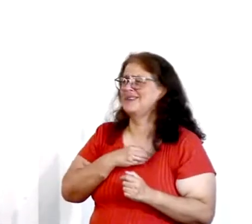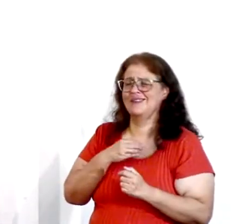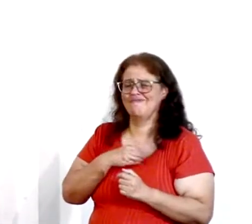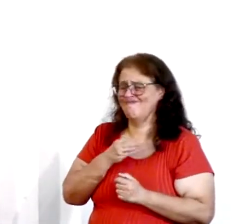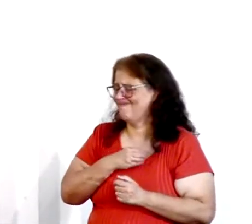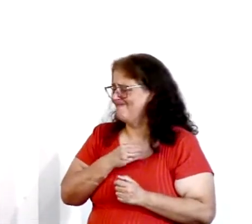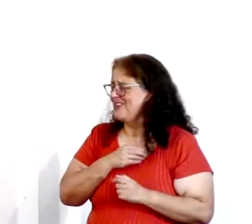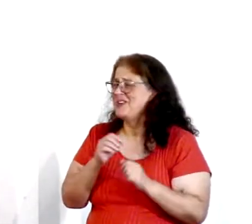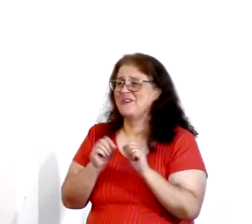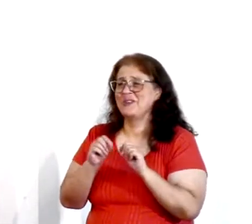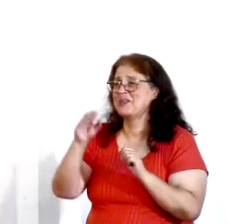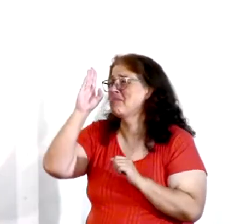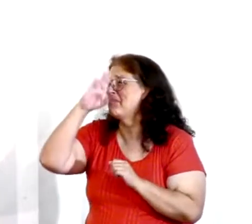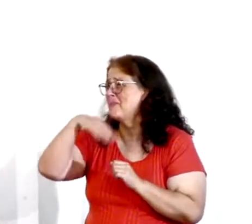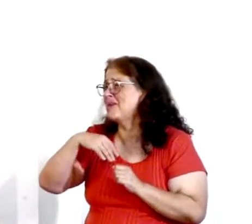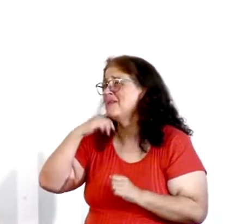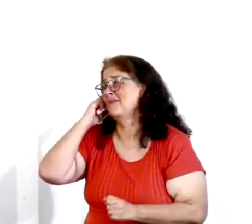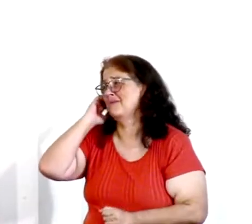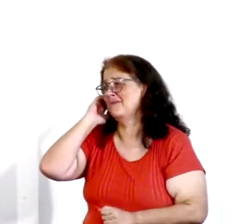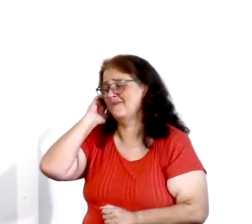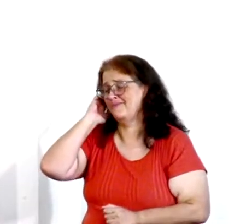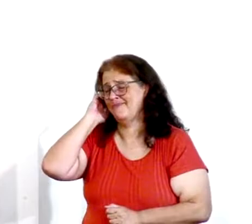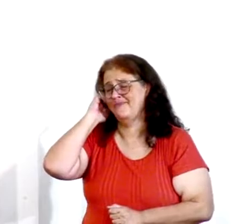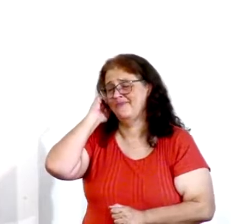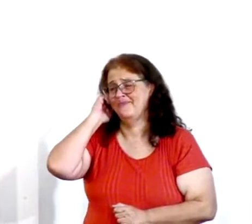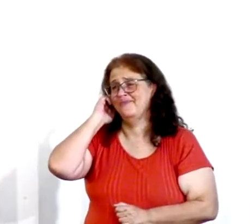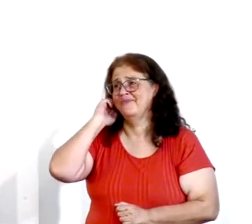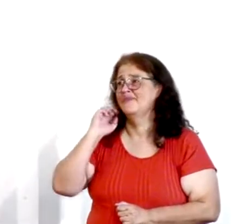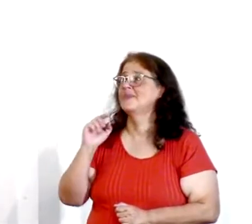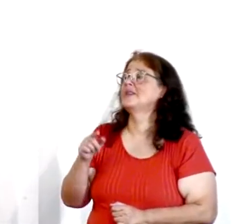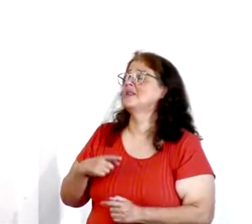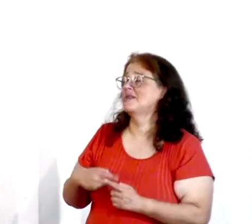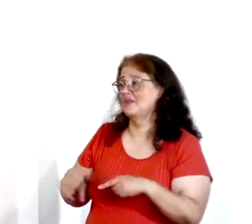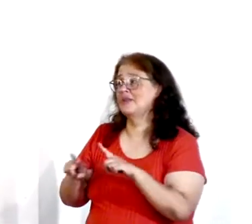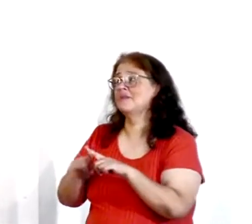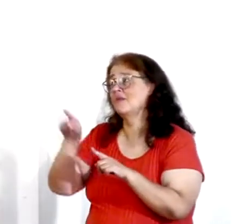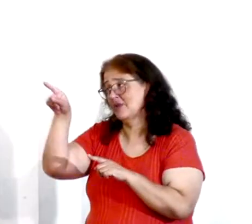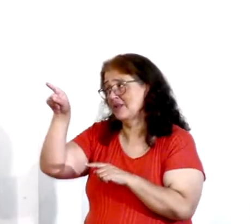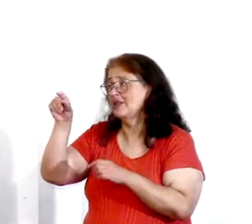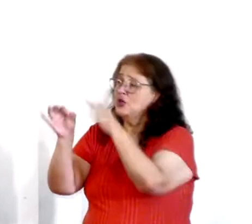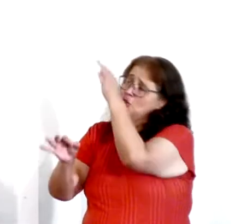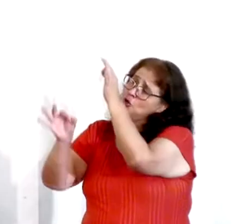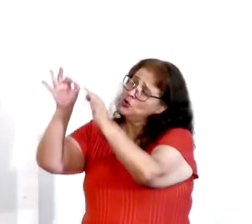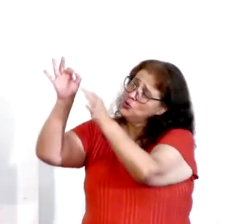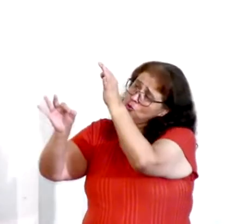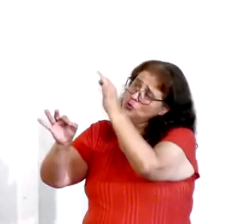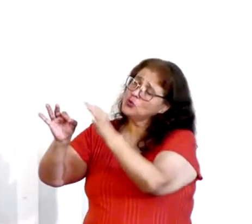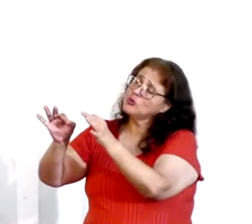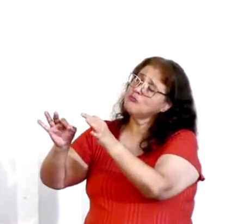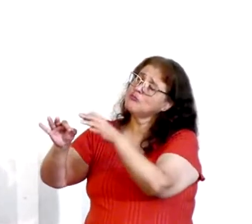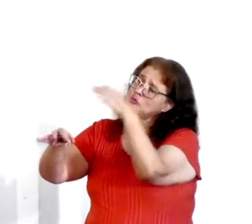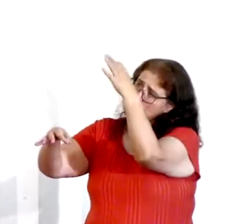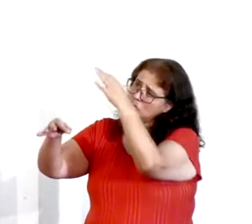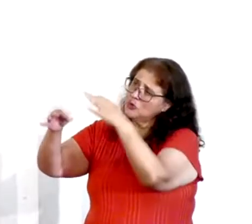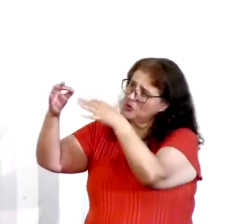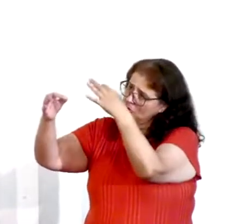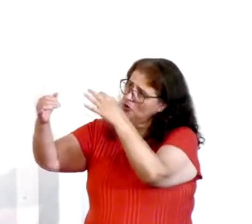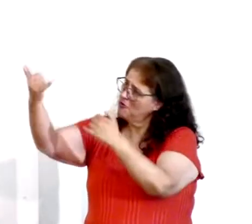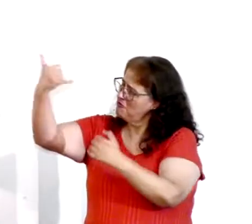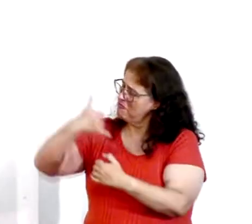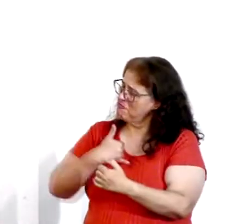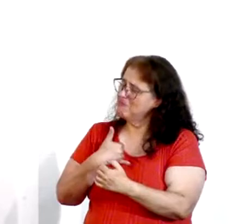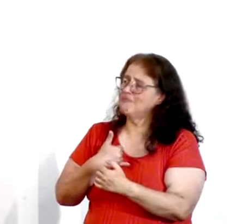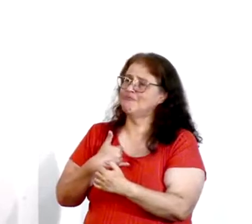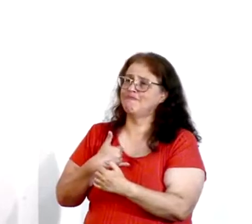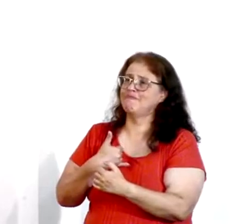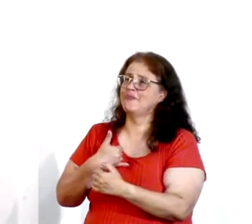somente, fiz o que é mal perante os teus olhos, de maneira que serás tido por justo no teu falar